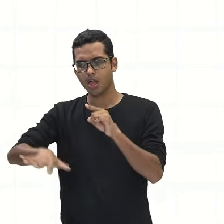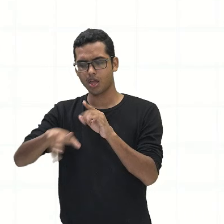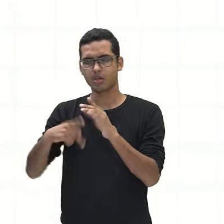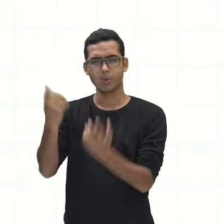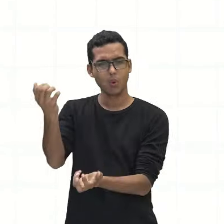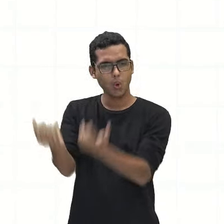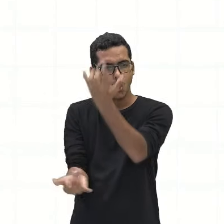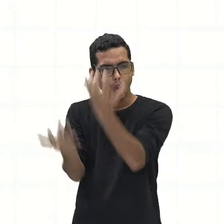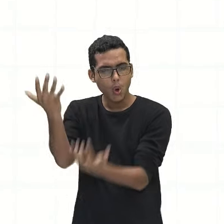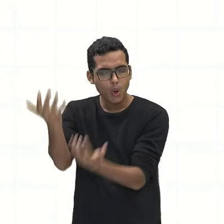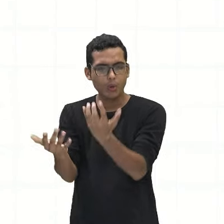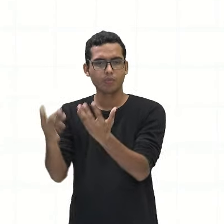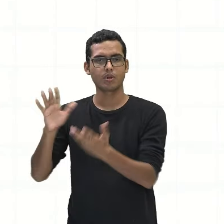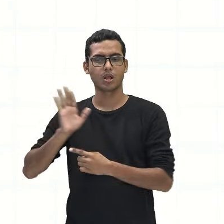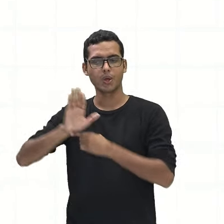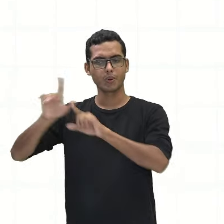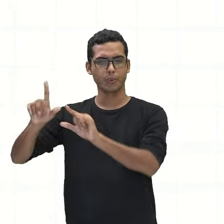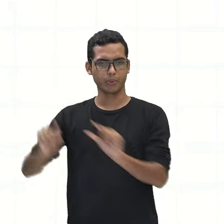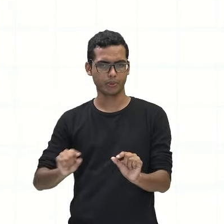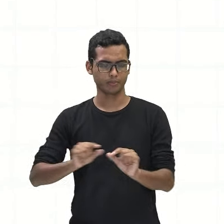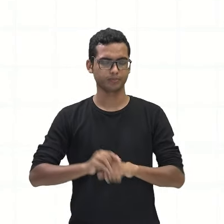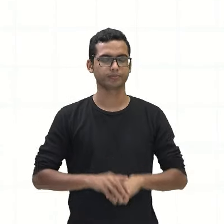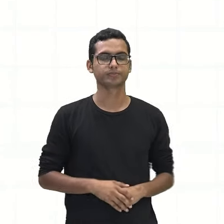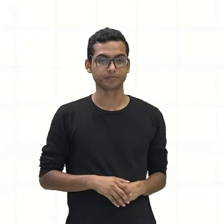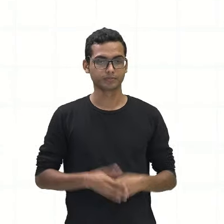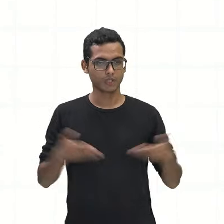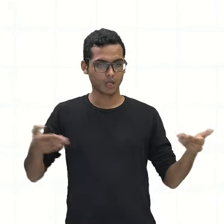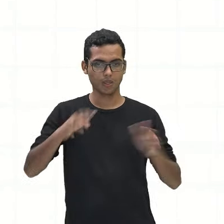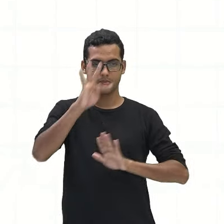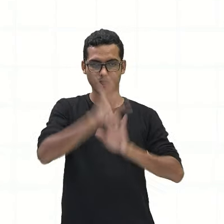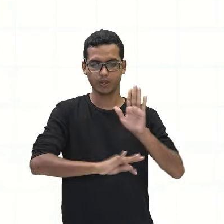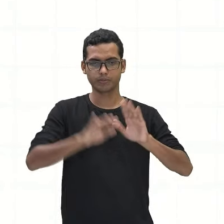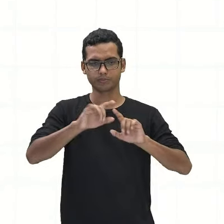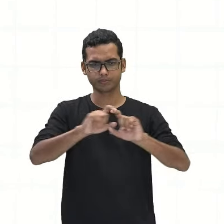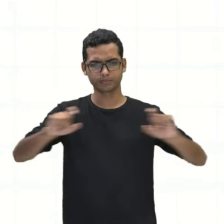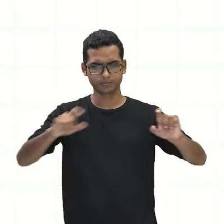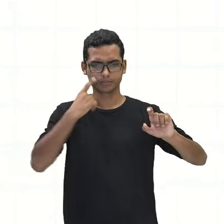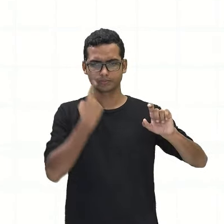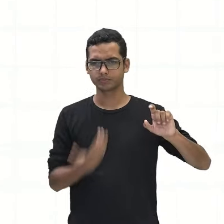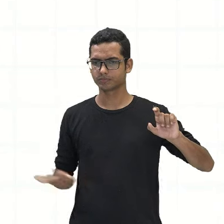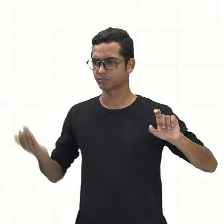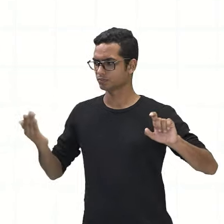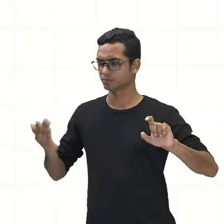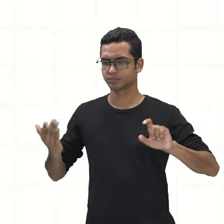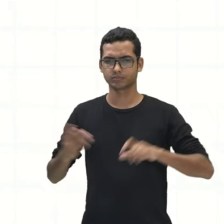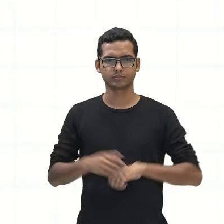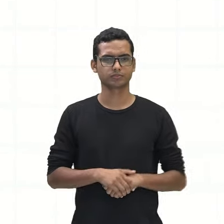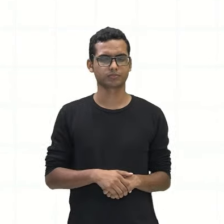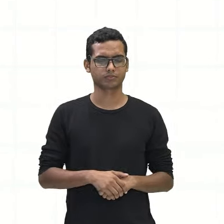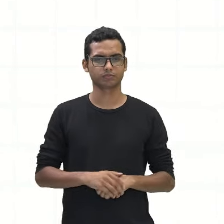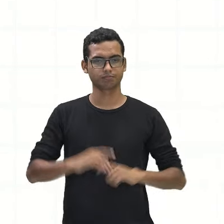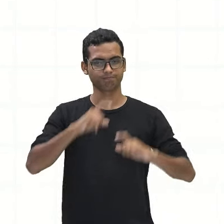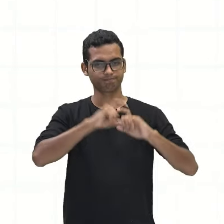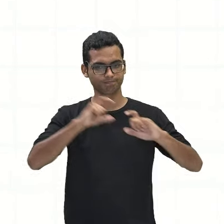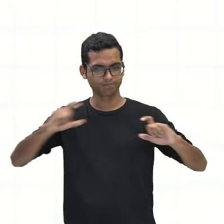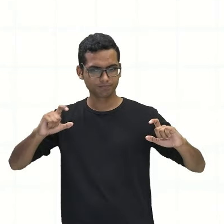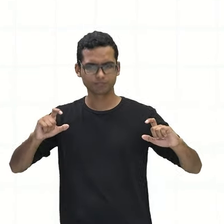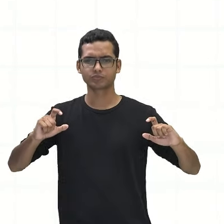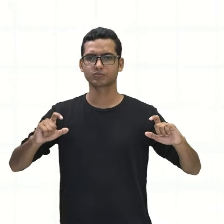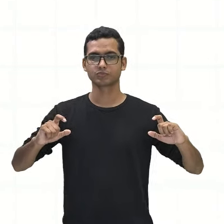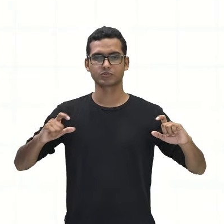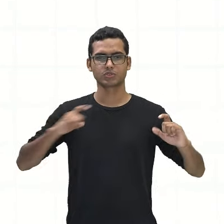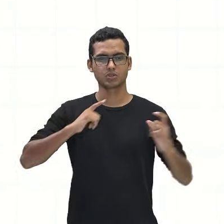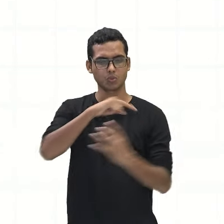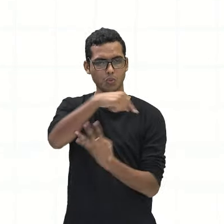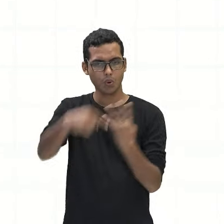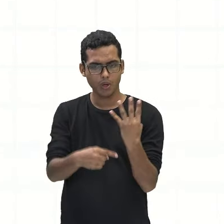a queimada. Agora nós temos aqui, ó, um texto, temos aqui uma tirinha com 4